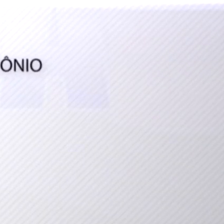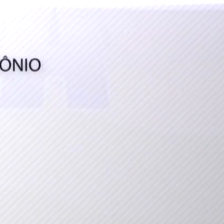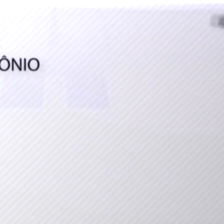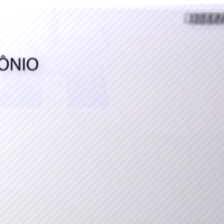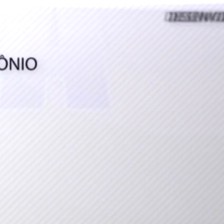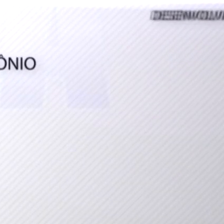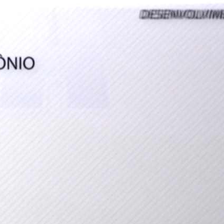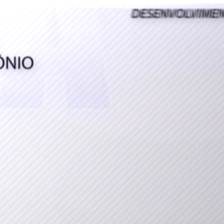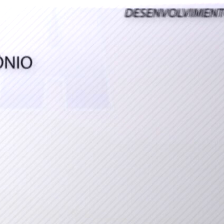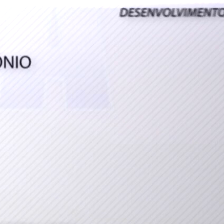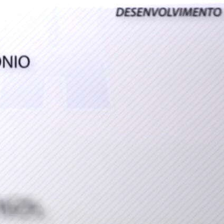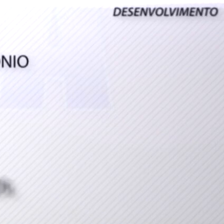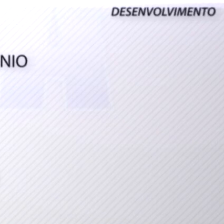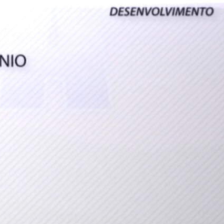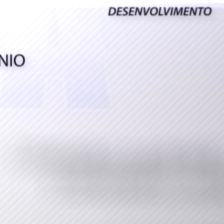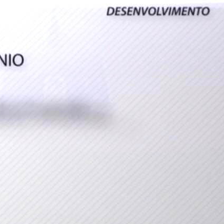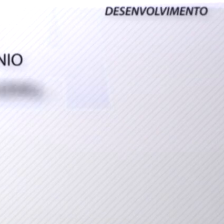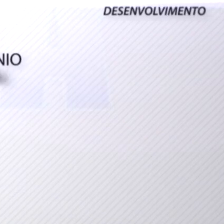Música